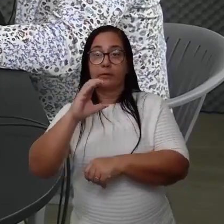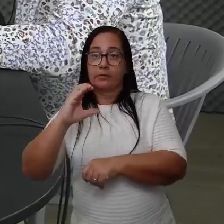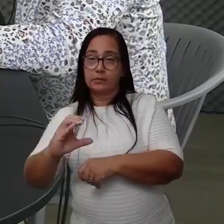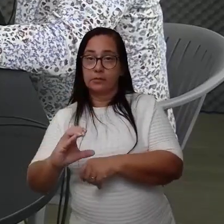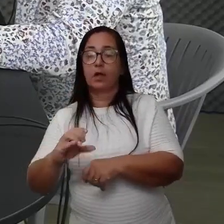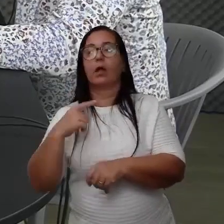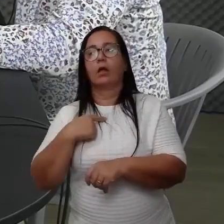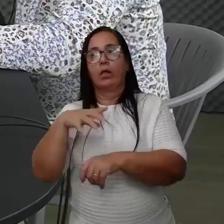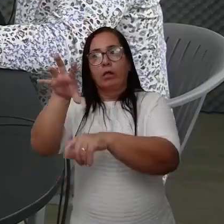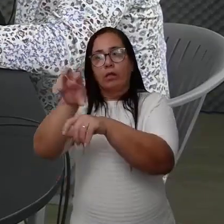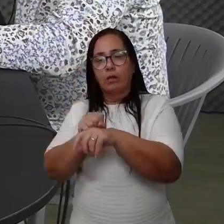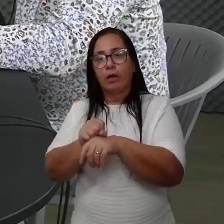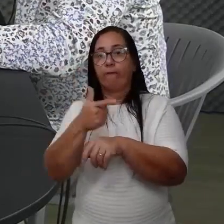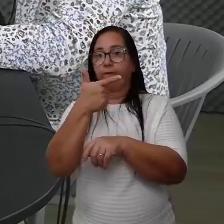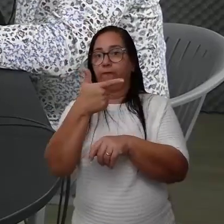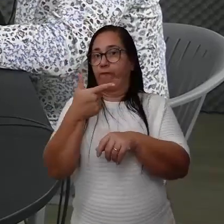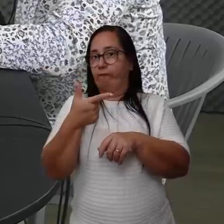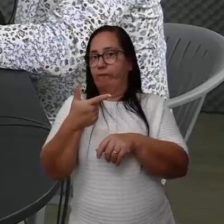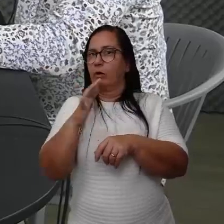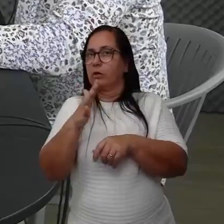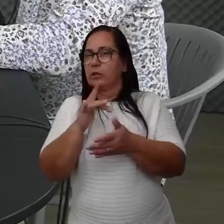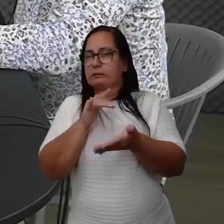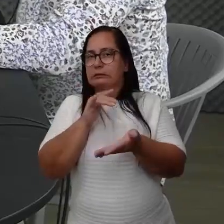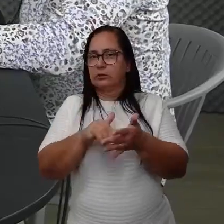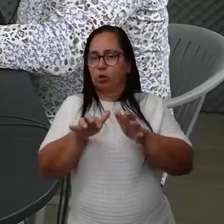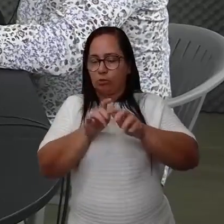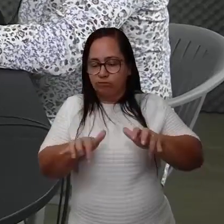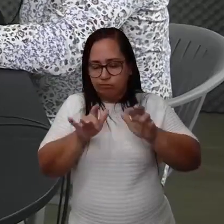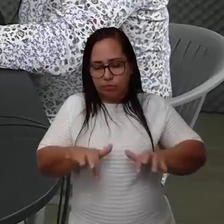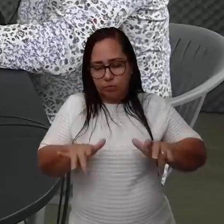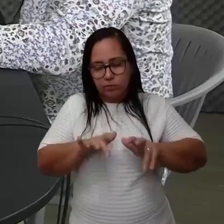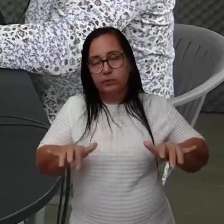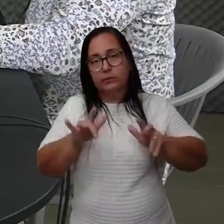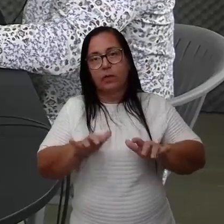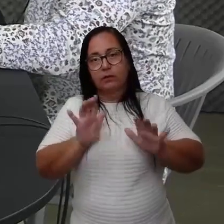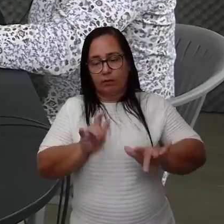E eu digitava 20 e poucos. Não digitava, né? Você fazia aquele. Discava.